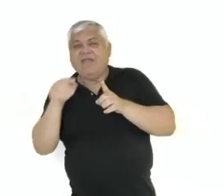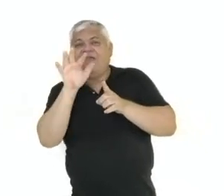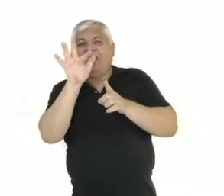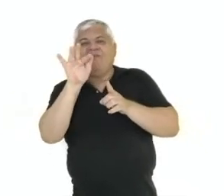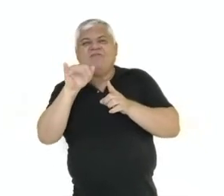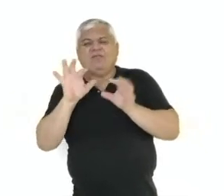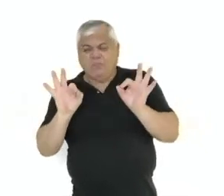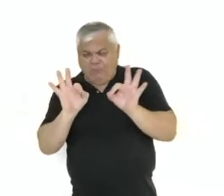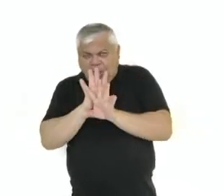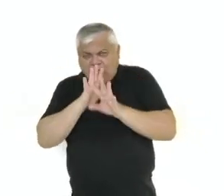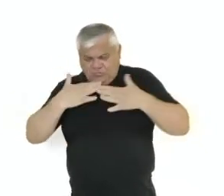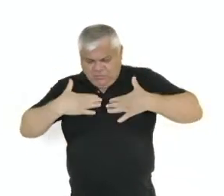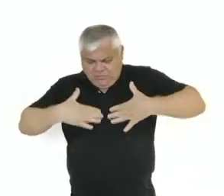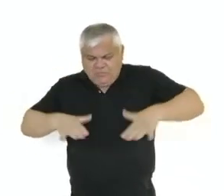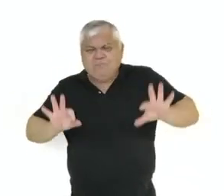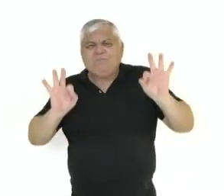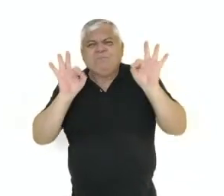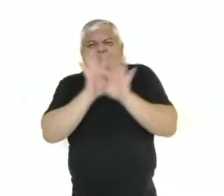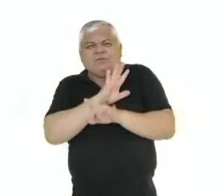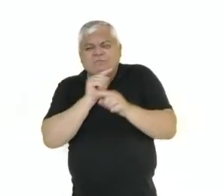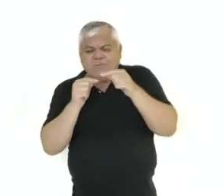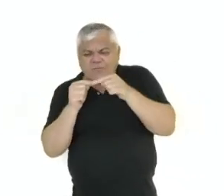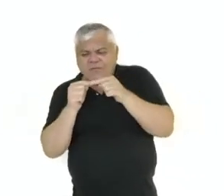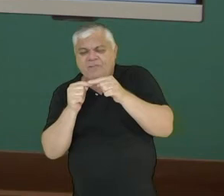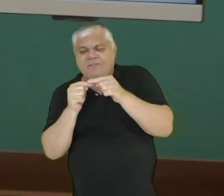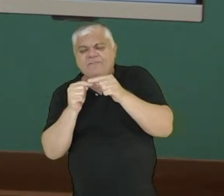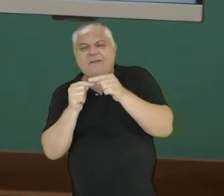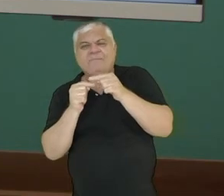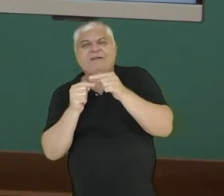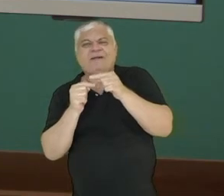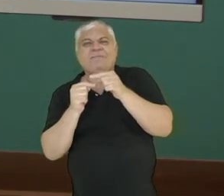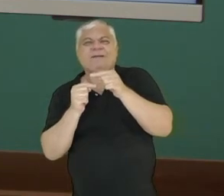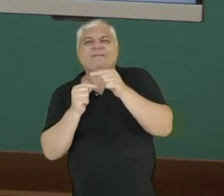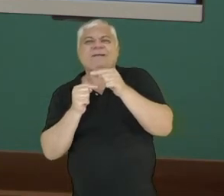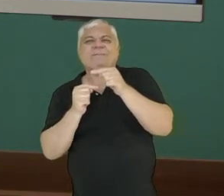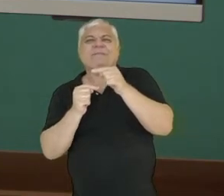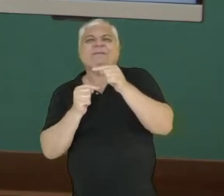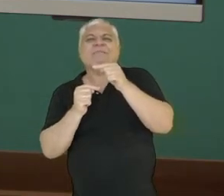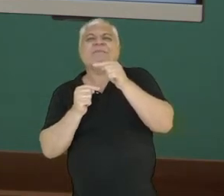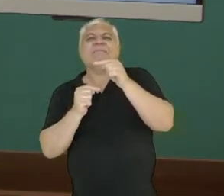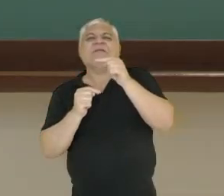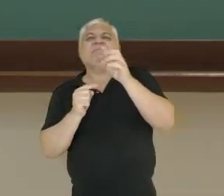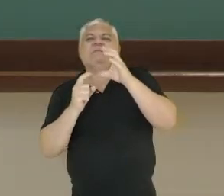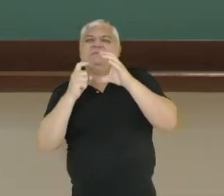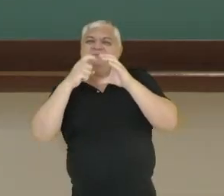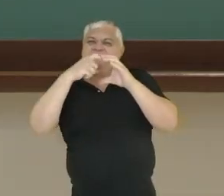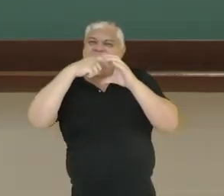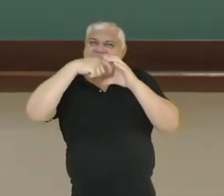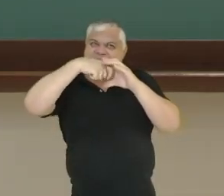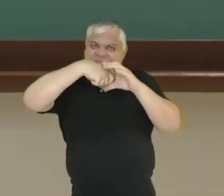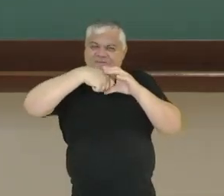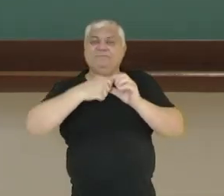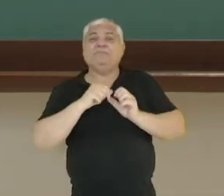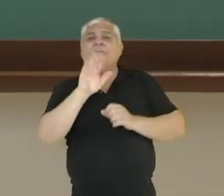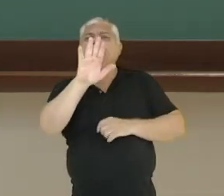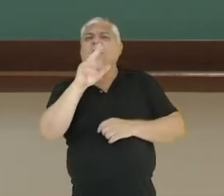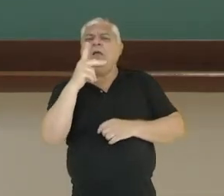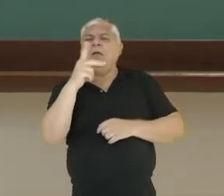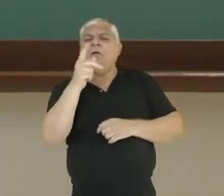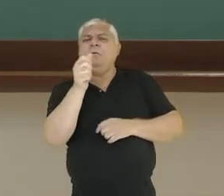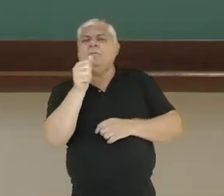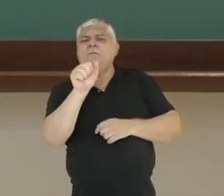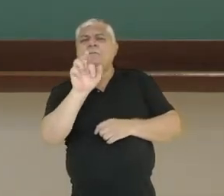estarão formados e sofrerão esse processo de crescimento e de amadurecimento. E o parto? O